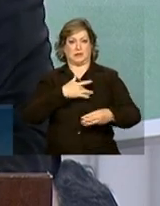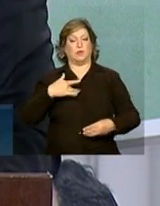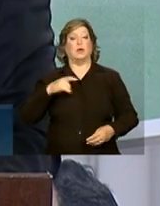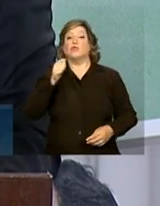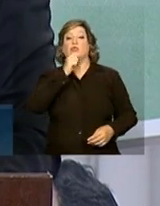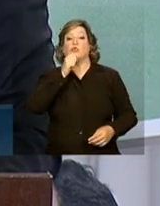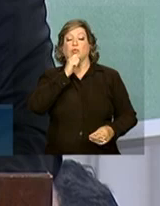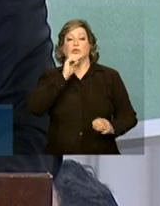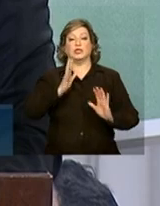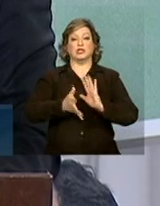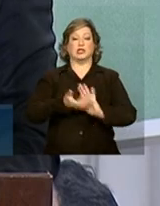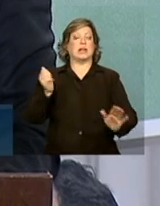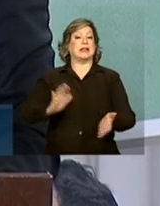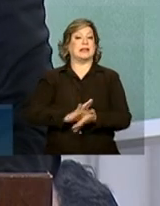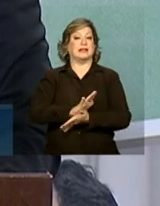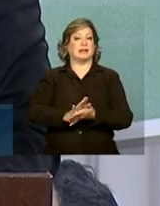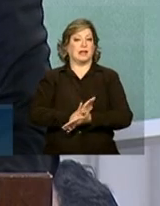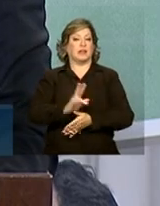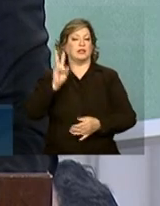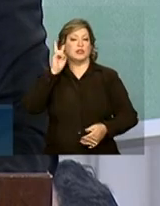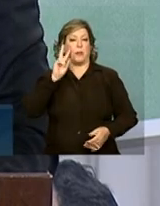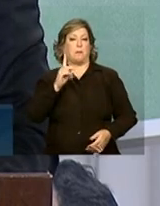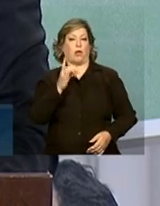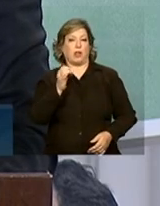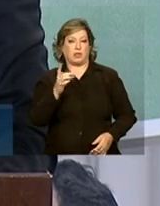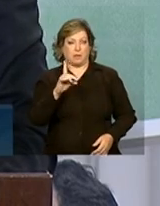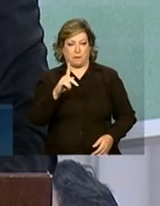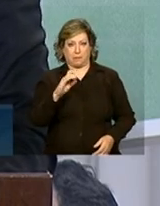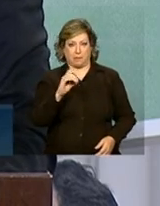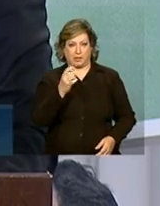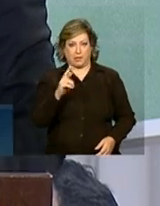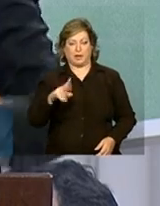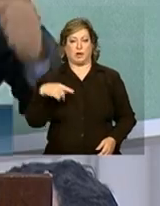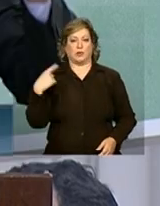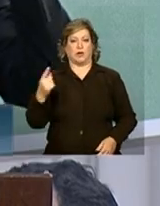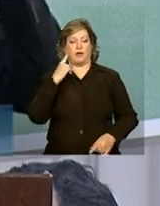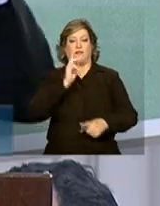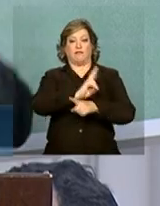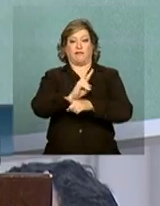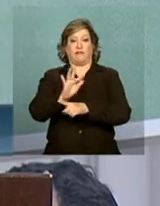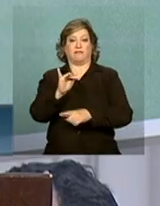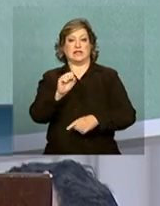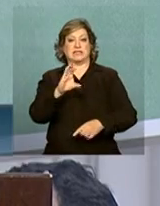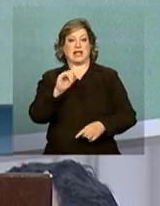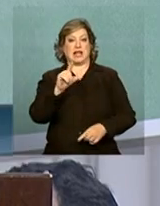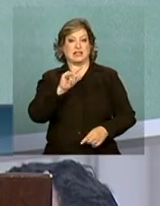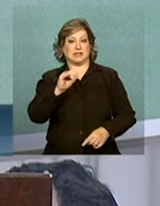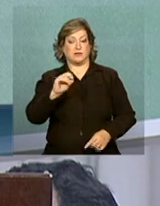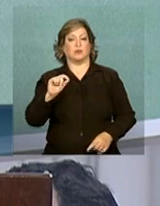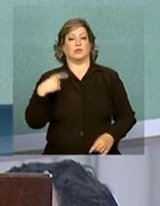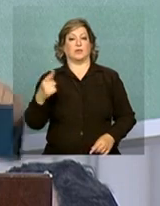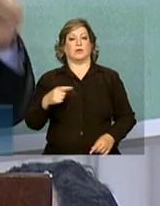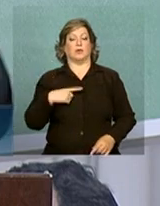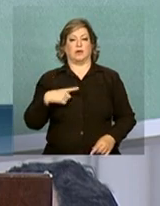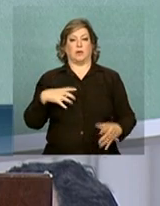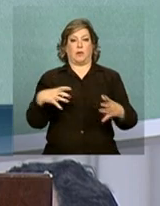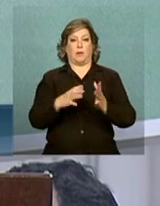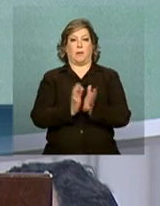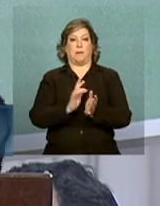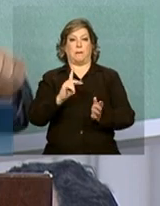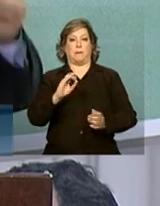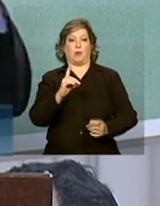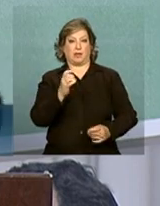de fiscalização dos conselhos regionais de medicina que nós queremos que fiscalizem.